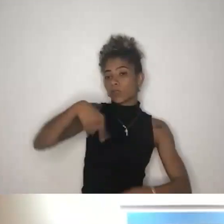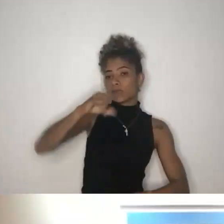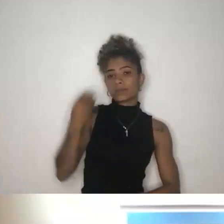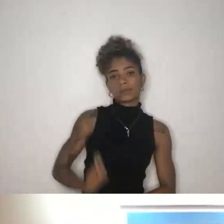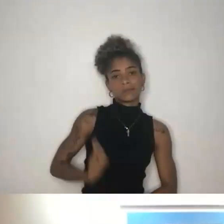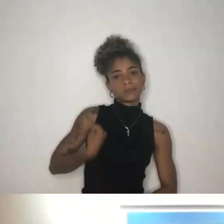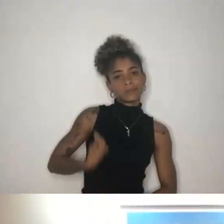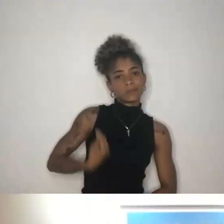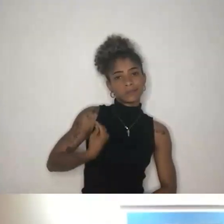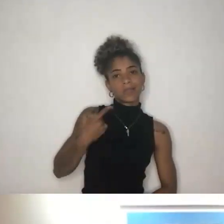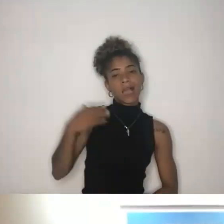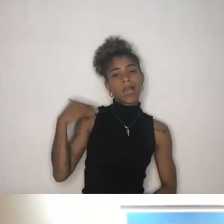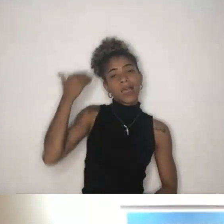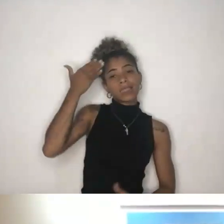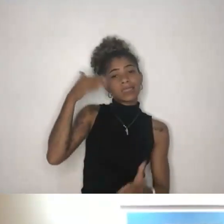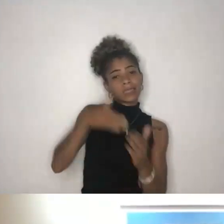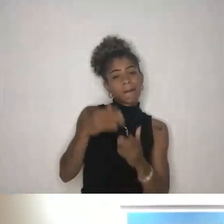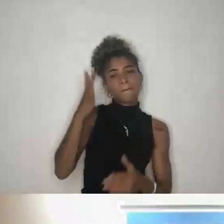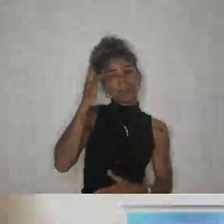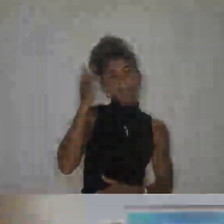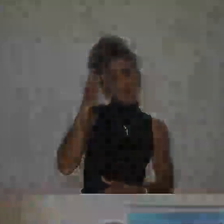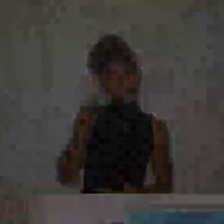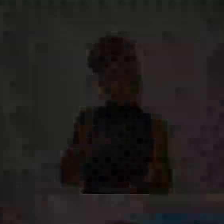e até amanhã até amanhã